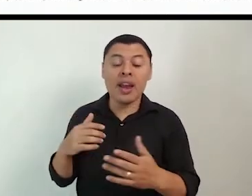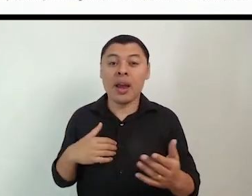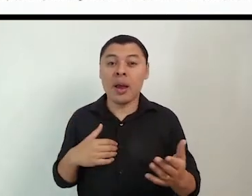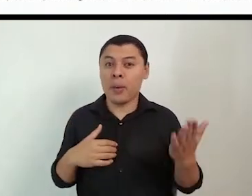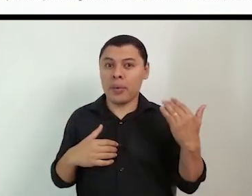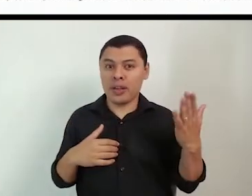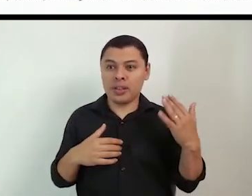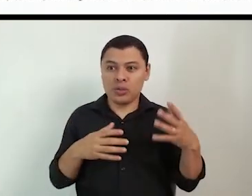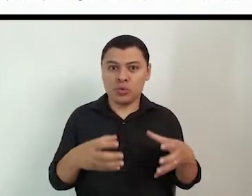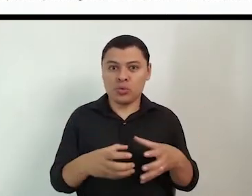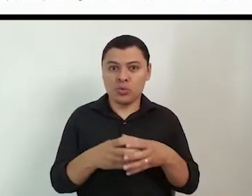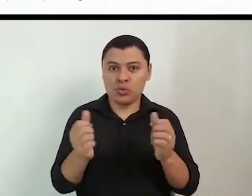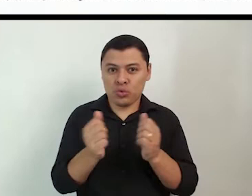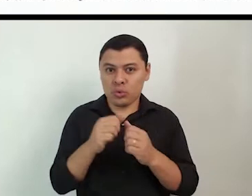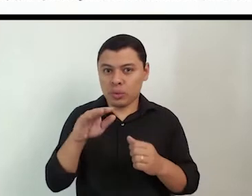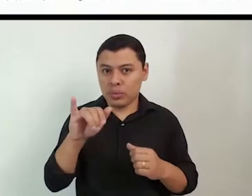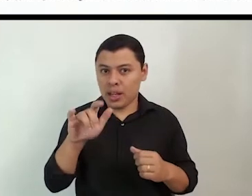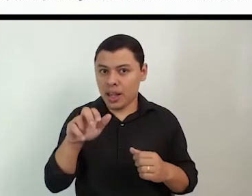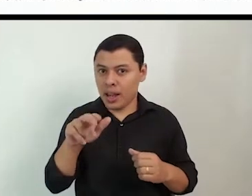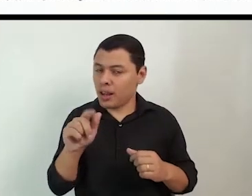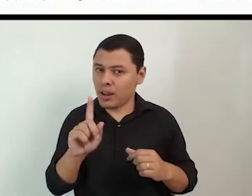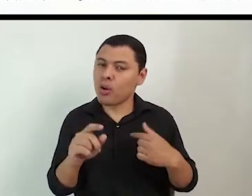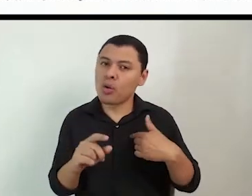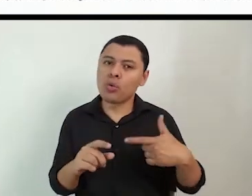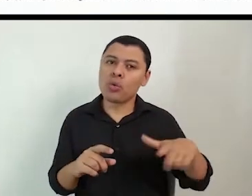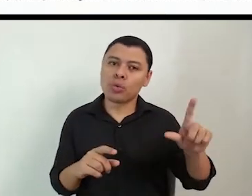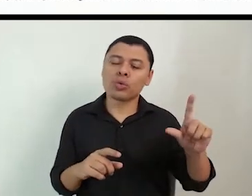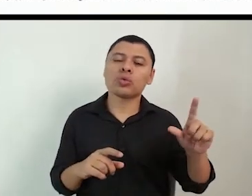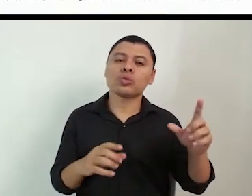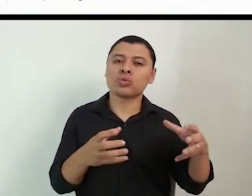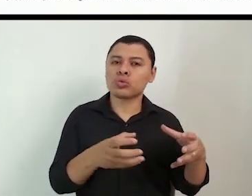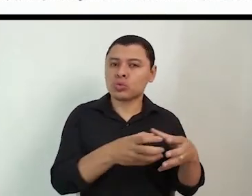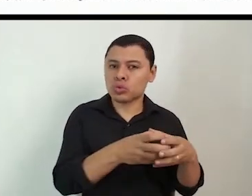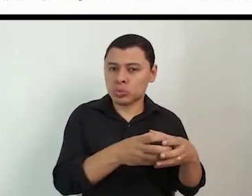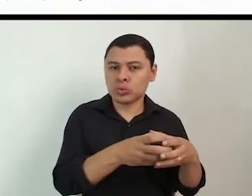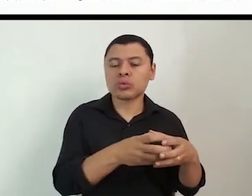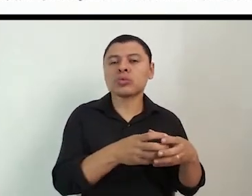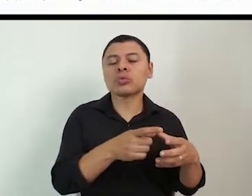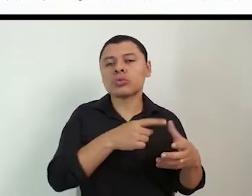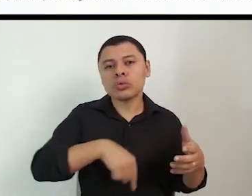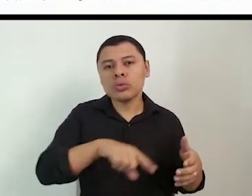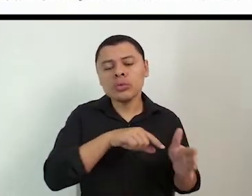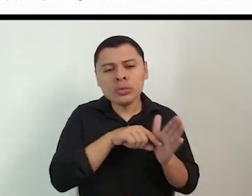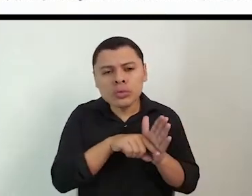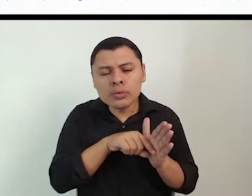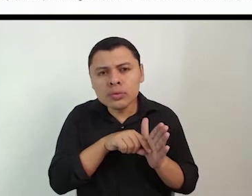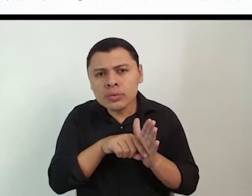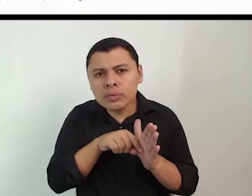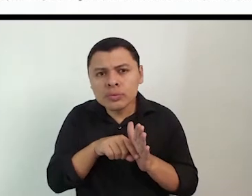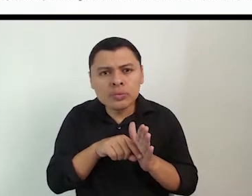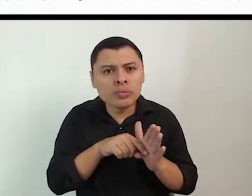na Inclusão Humanizada, eu fazia parte do Altera, que era um outro grupo. A gente fez pesquisas